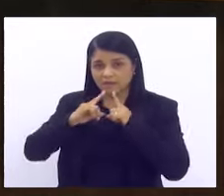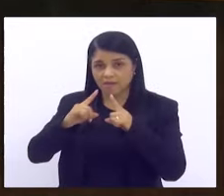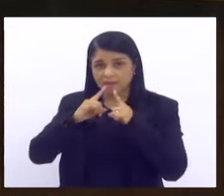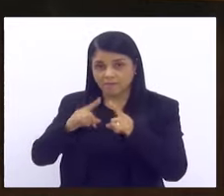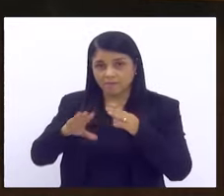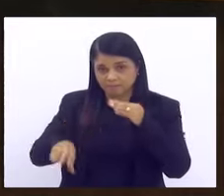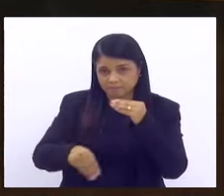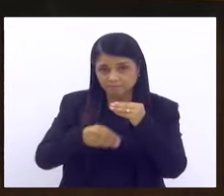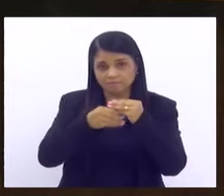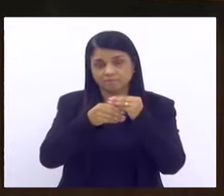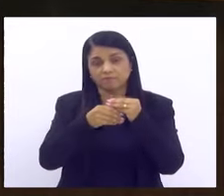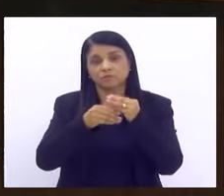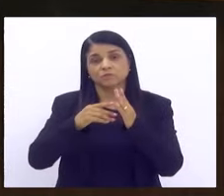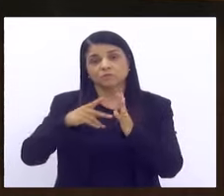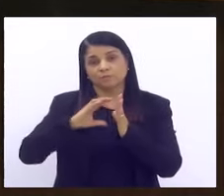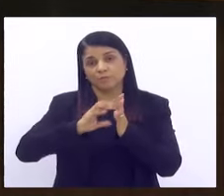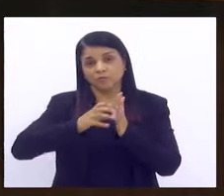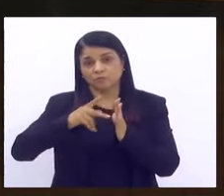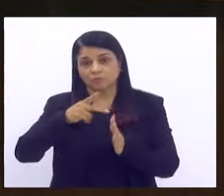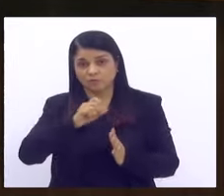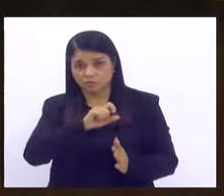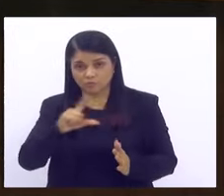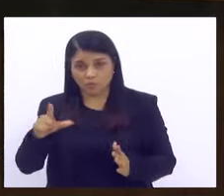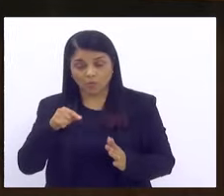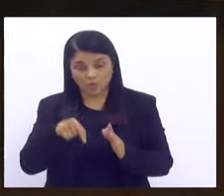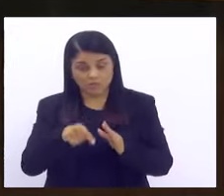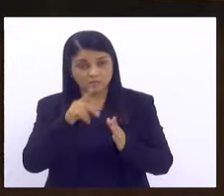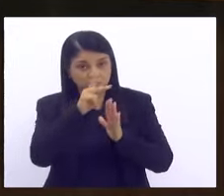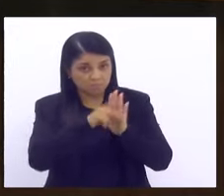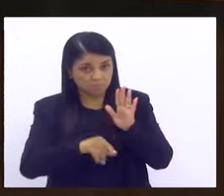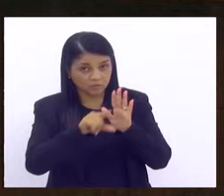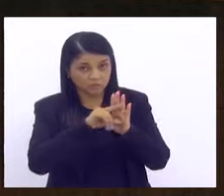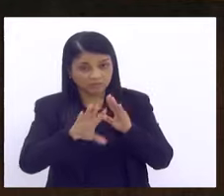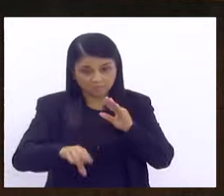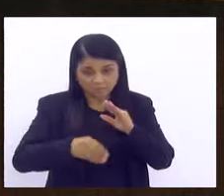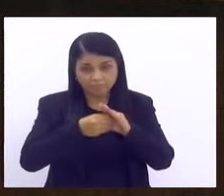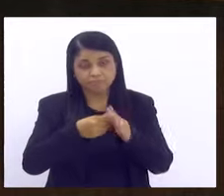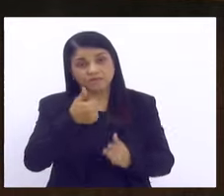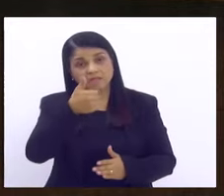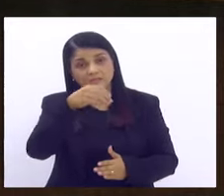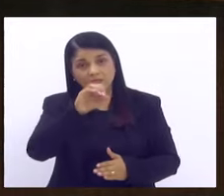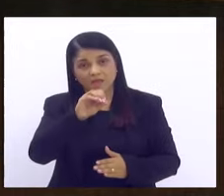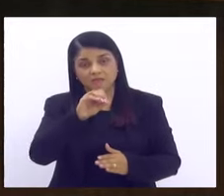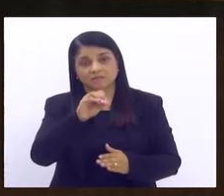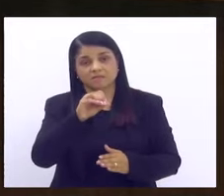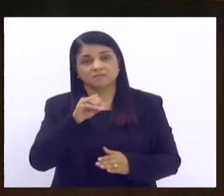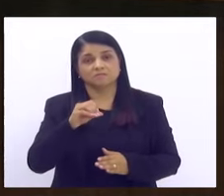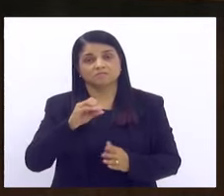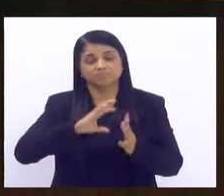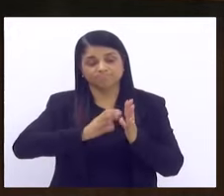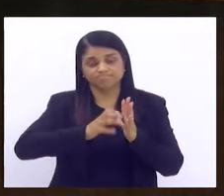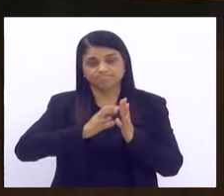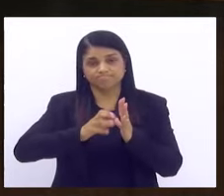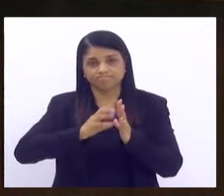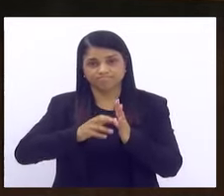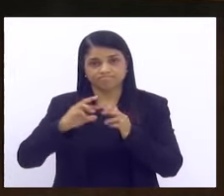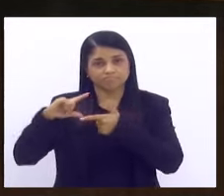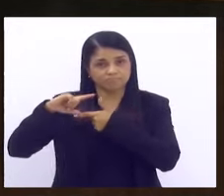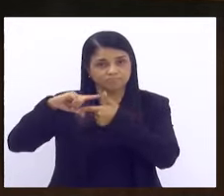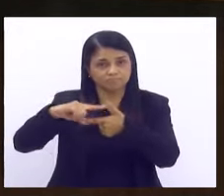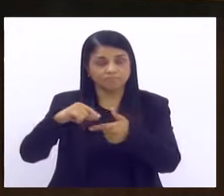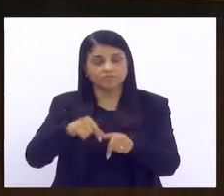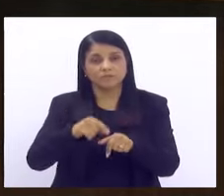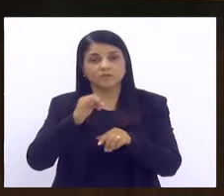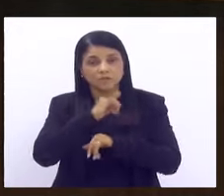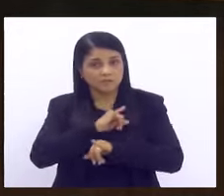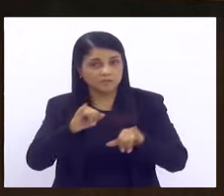emendas supressivas do PSOL. Esse projeto recebeu mais de 10 emendas supressivas da bancada conservadora. Então, que fique